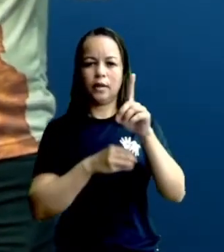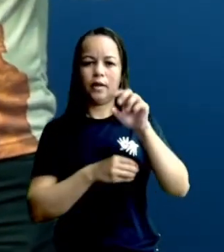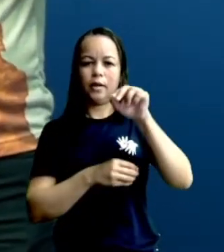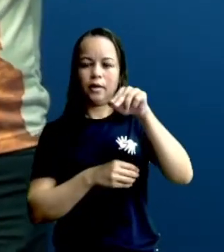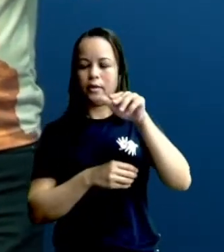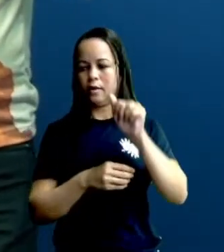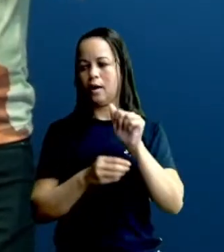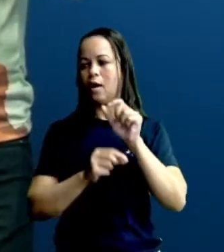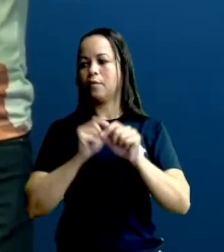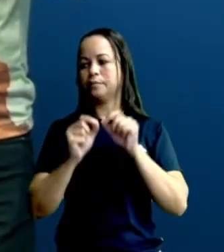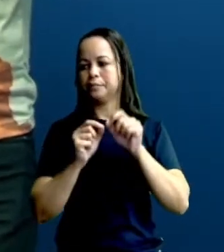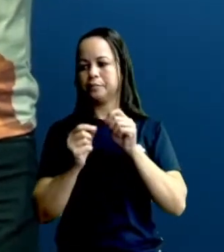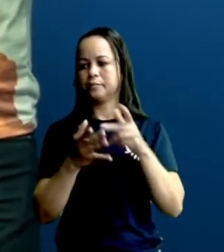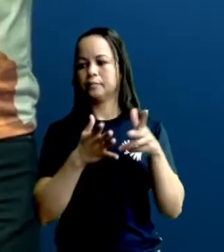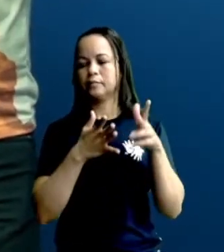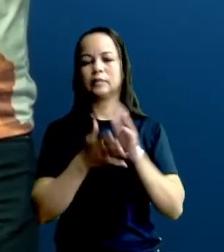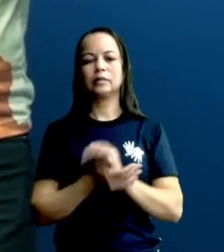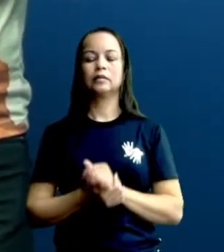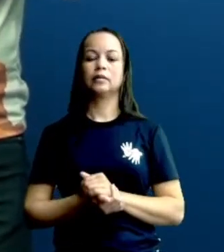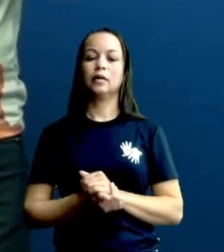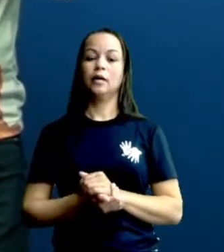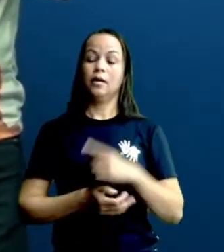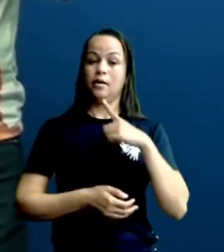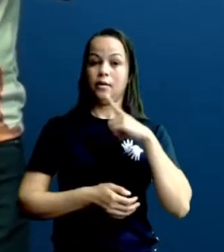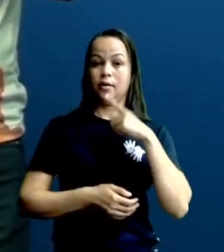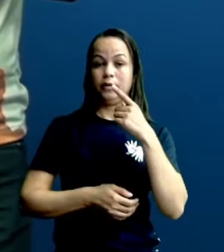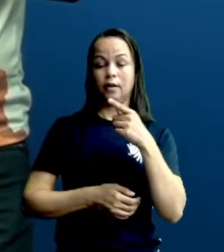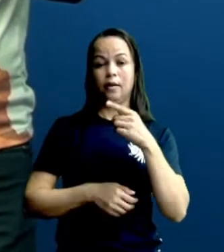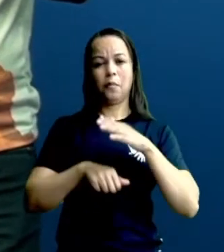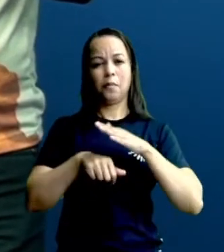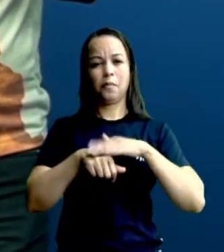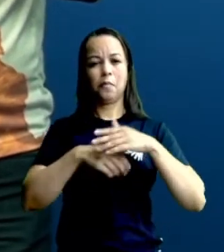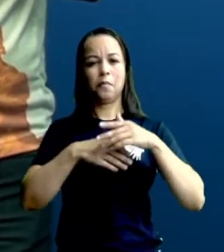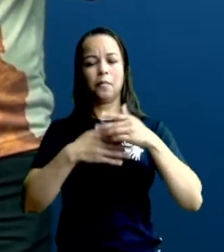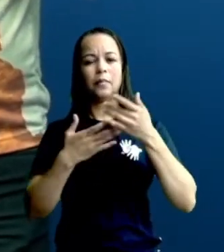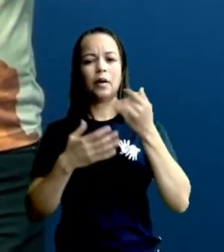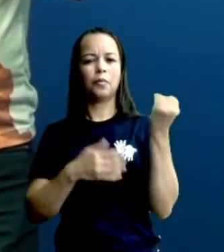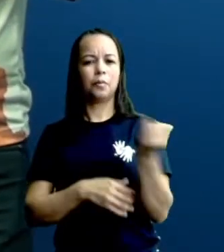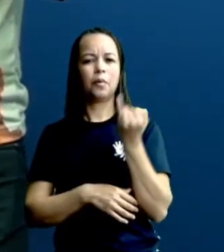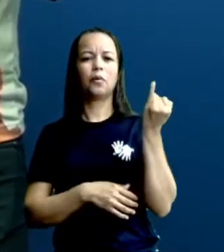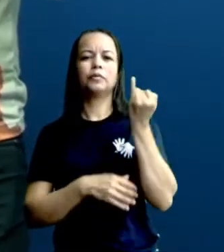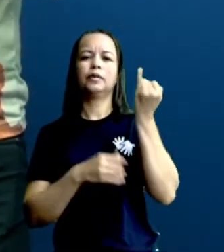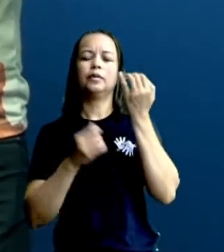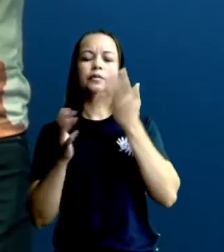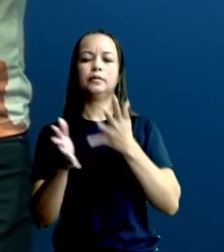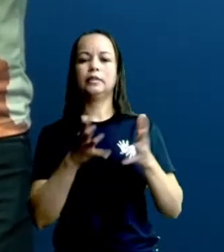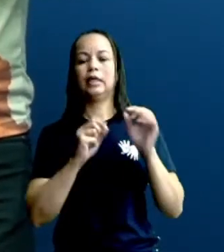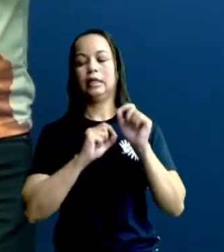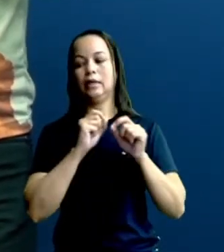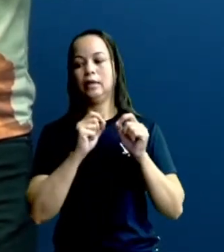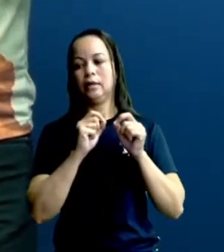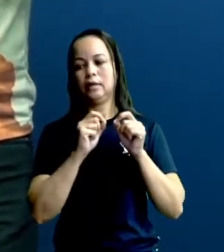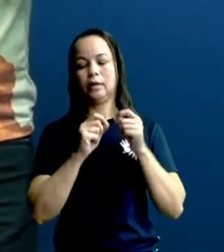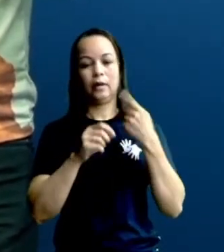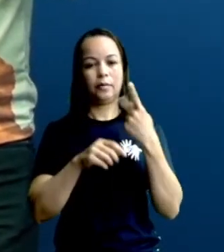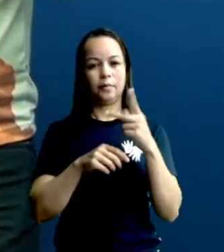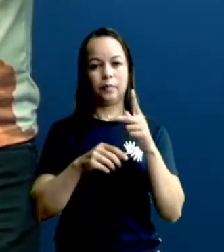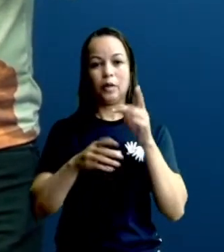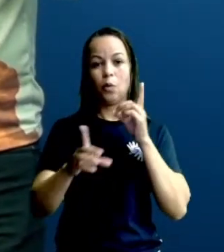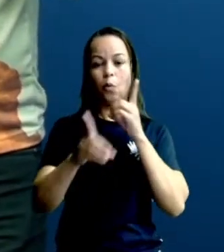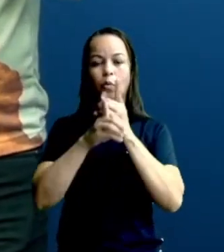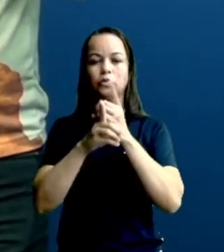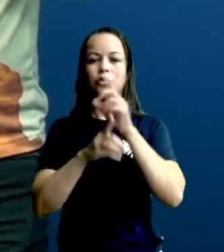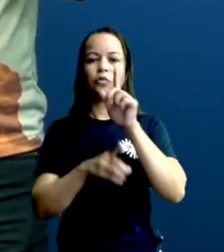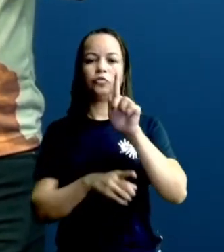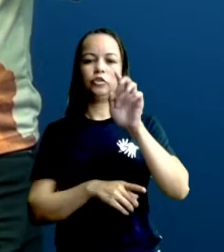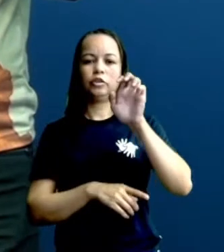Portanto, o DNA ele tem um papel importantíssimo na genética, porque a partir dele é que se encontram os genes, né?